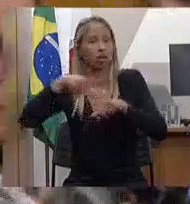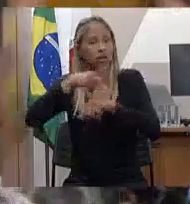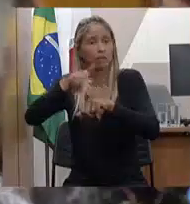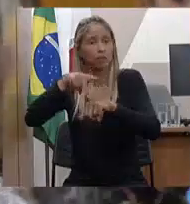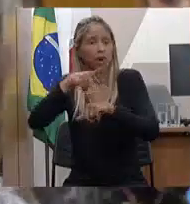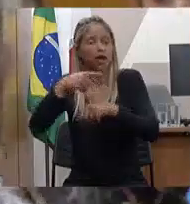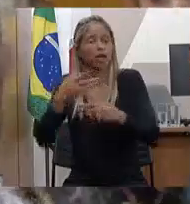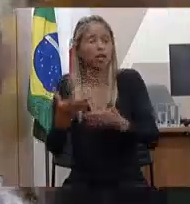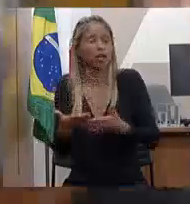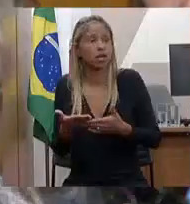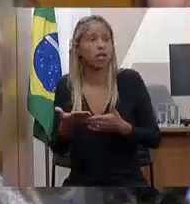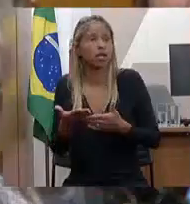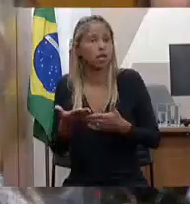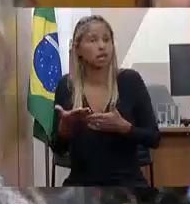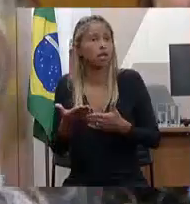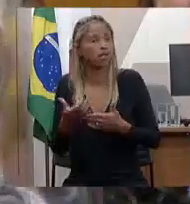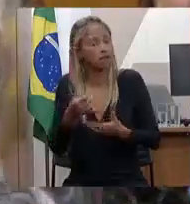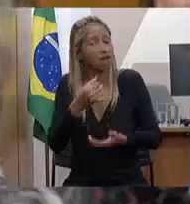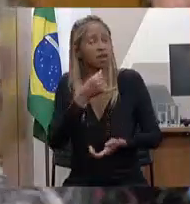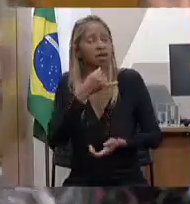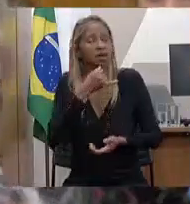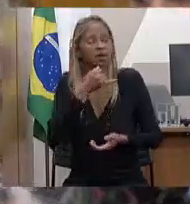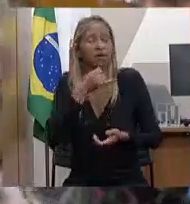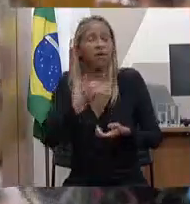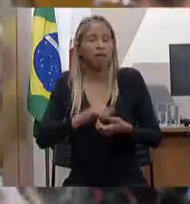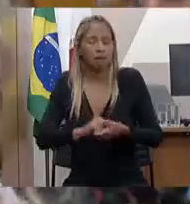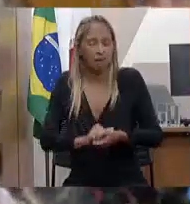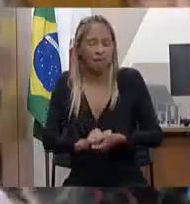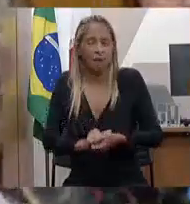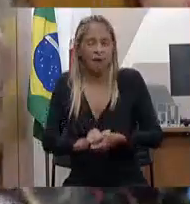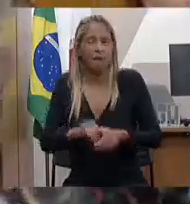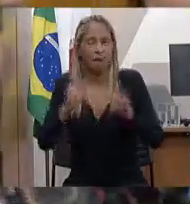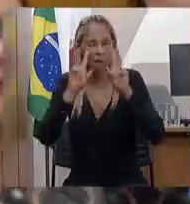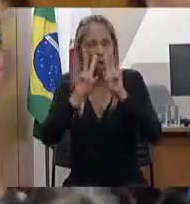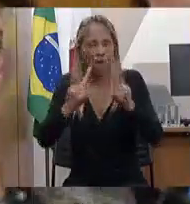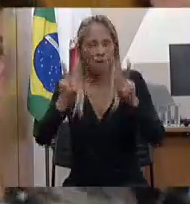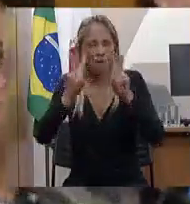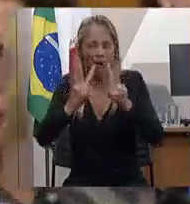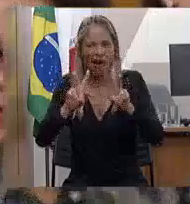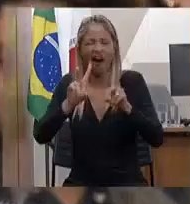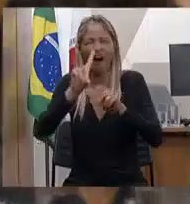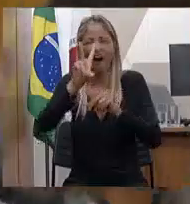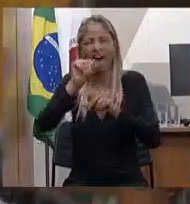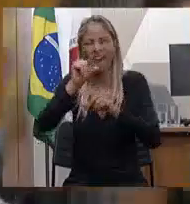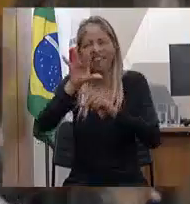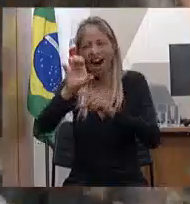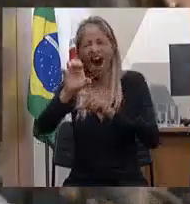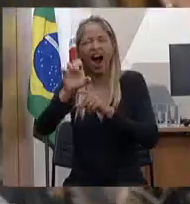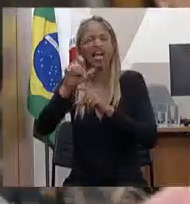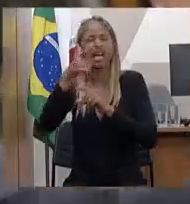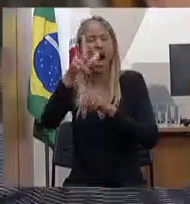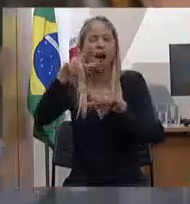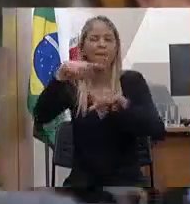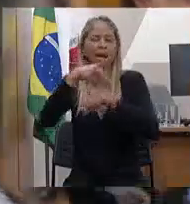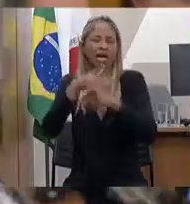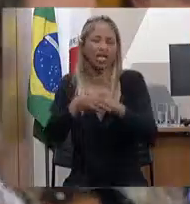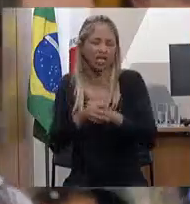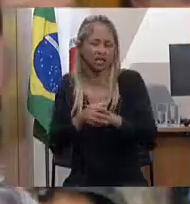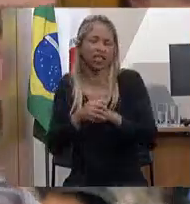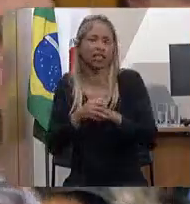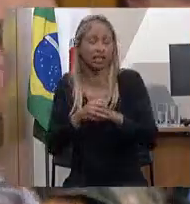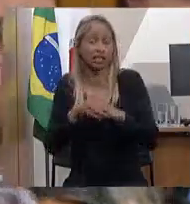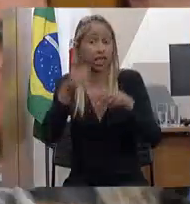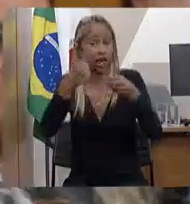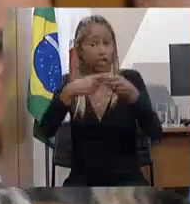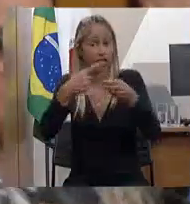entrou num num colapso infelizmente é isso que a gente tá vendo lá no Jequitinhonha ele tá vendo aqui em Belo Horizonte tá vendo o país você vê o centro